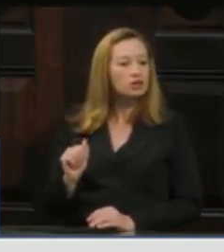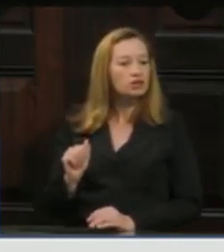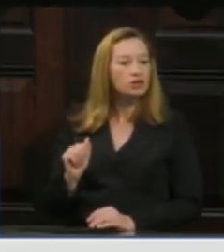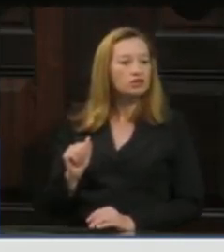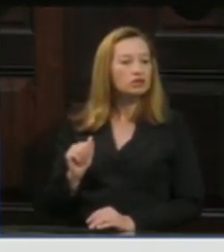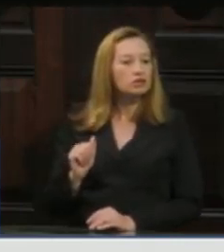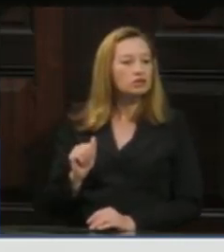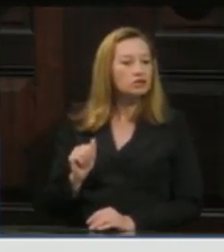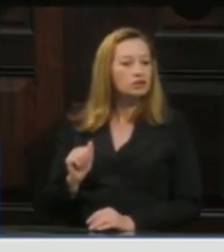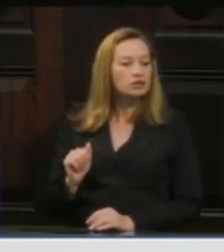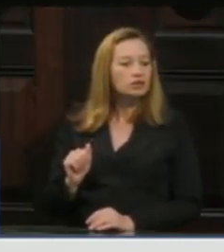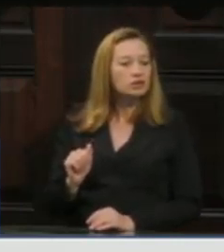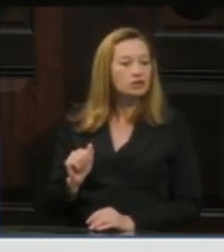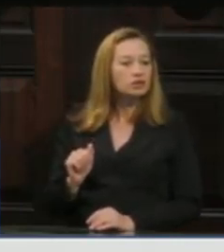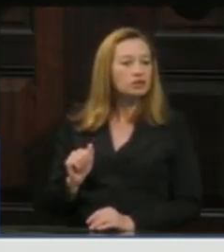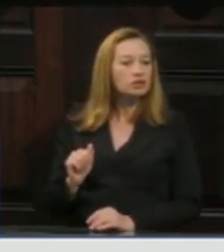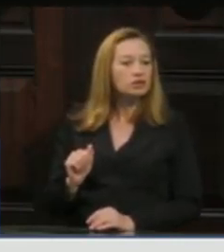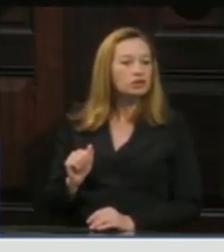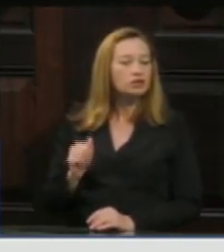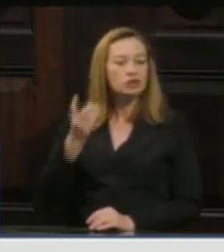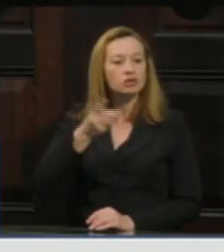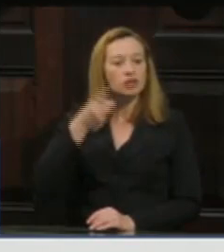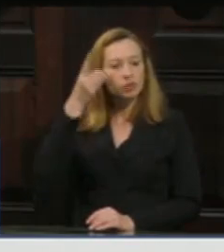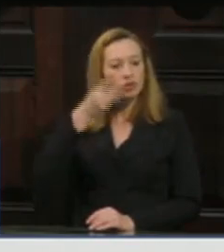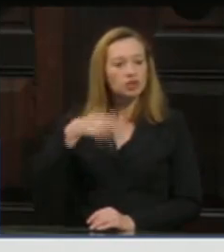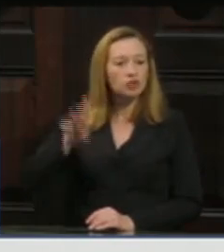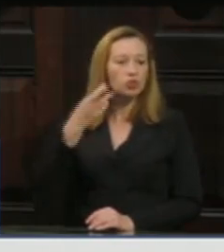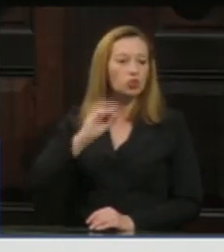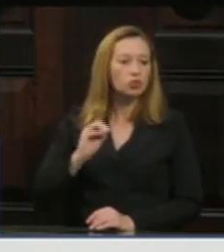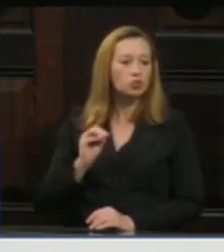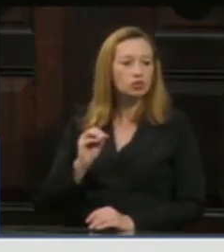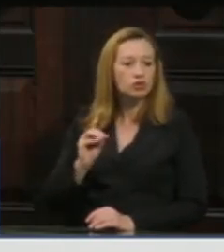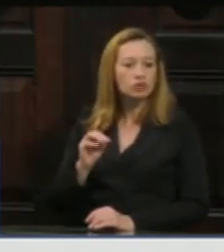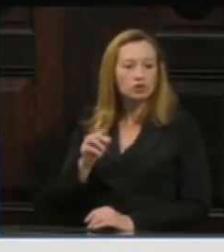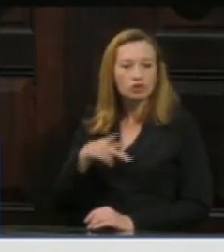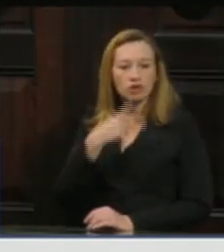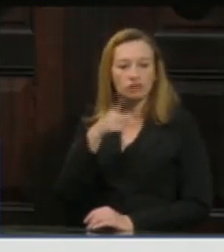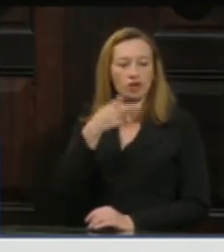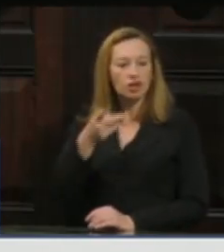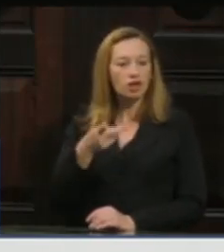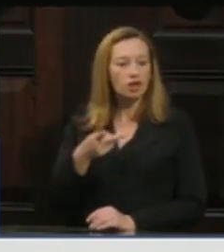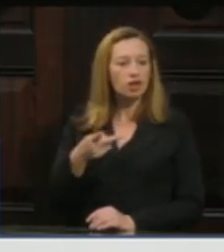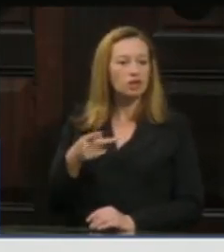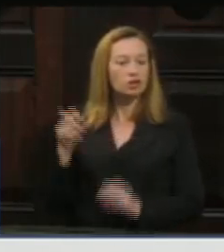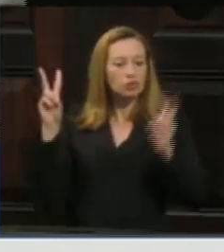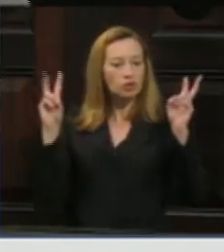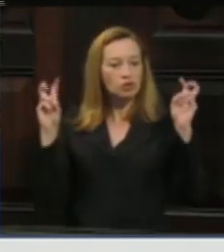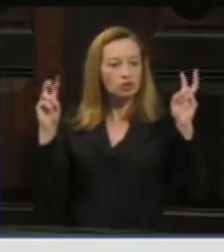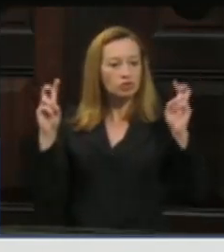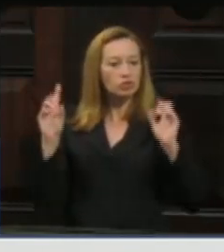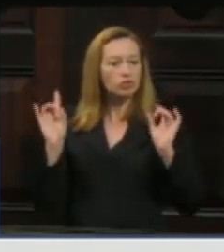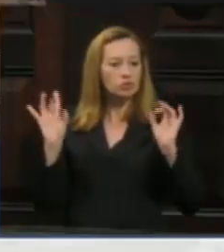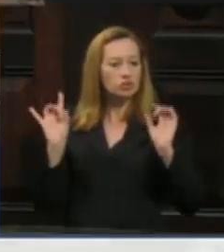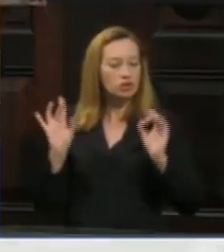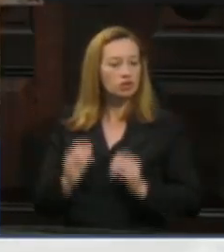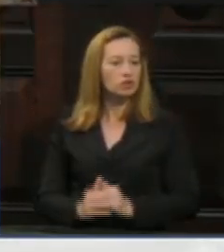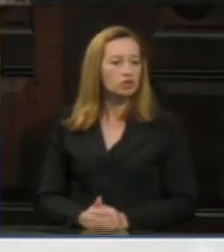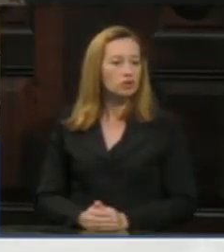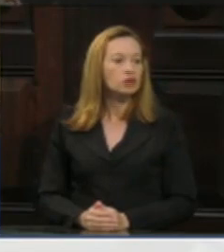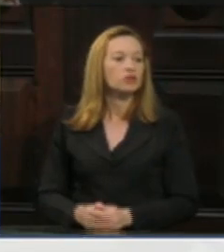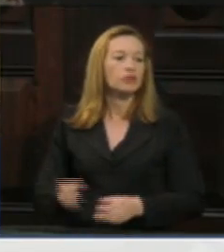deputado Luiz Paulo. Senhor presidente, só para informar que ainda tem deputado